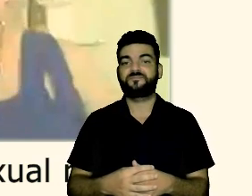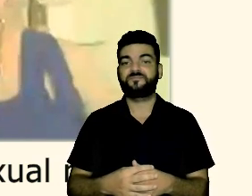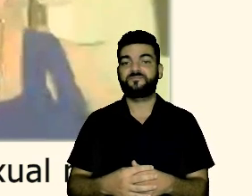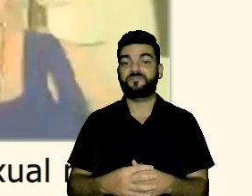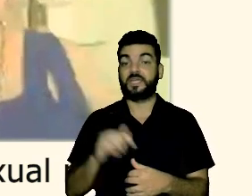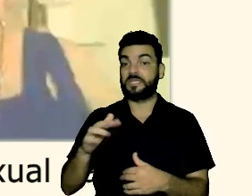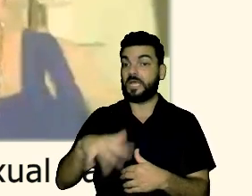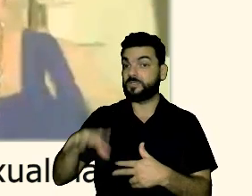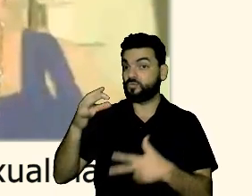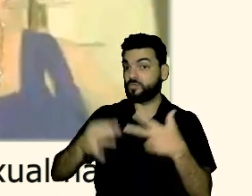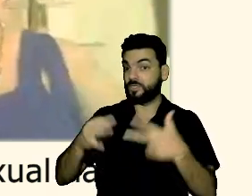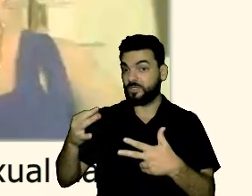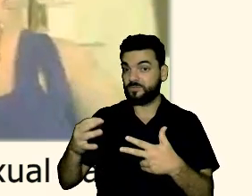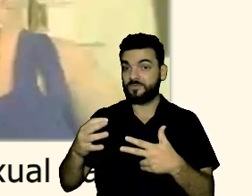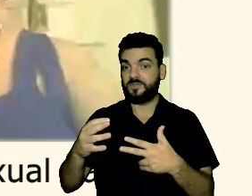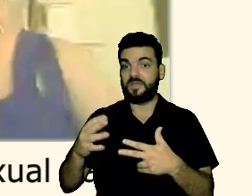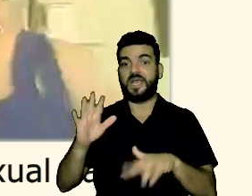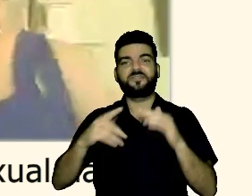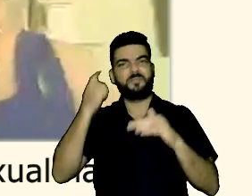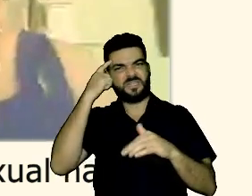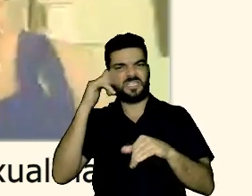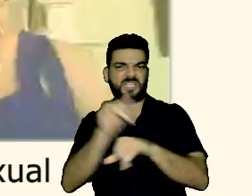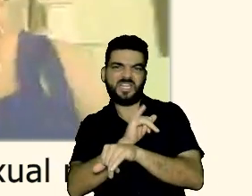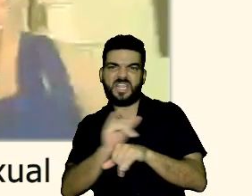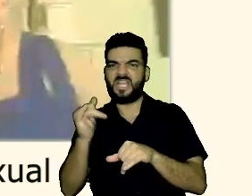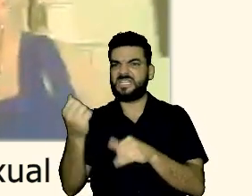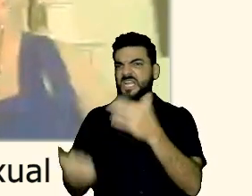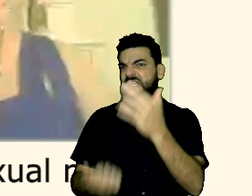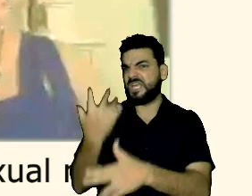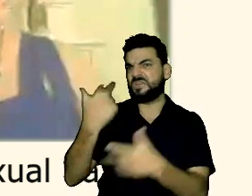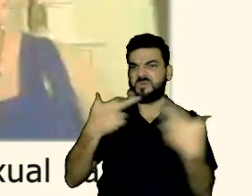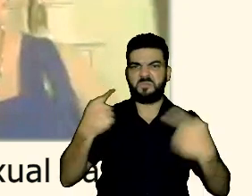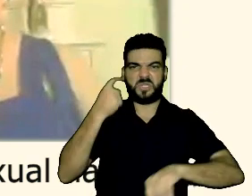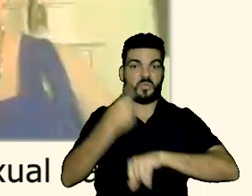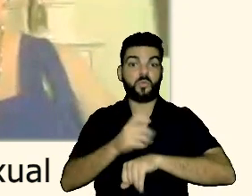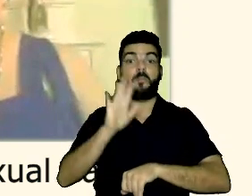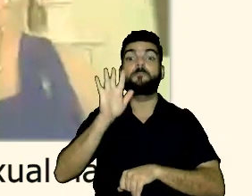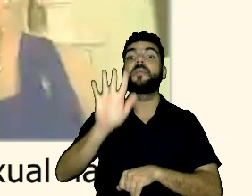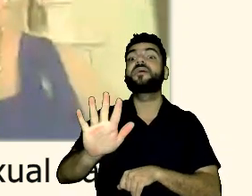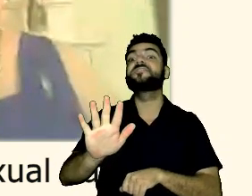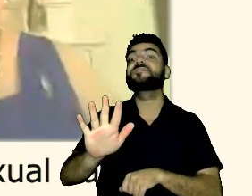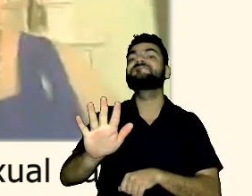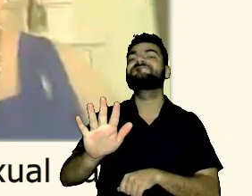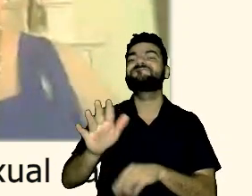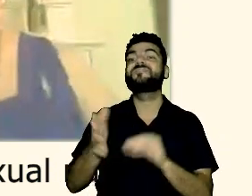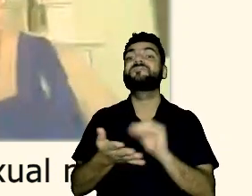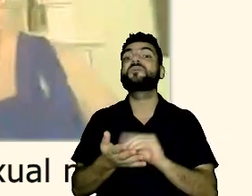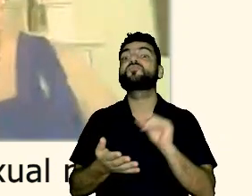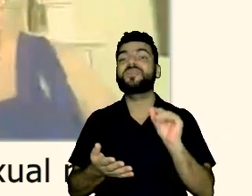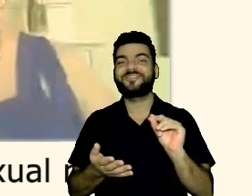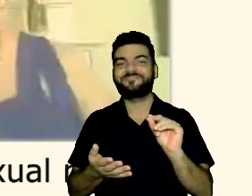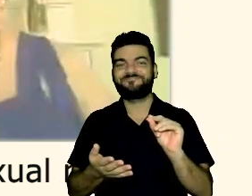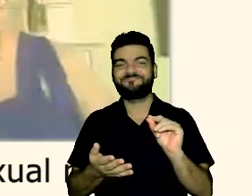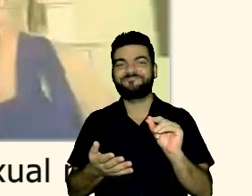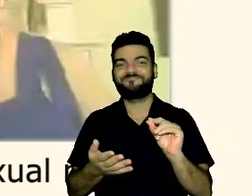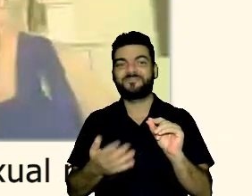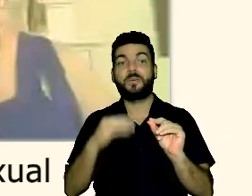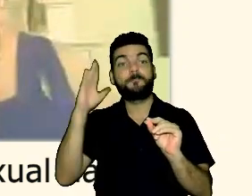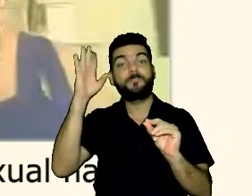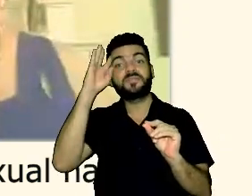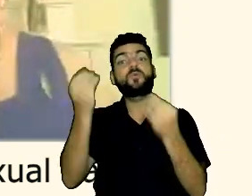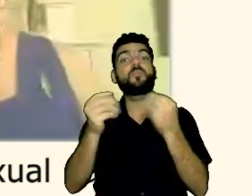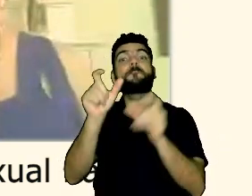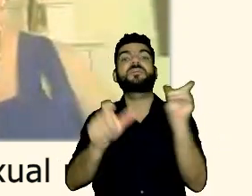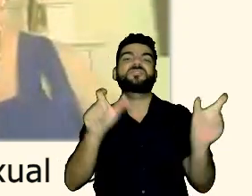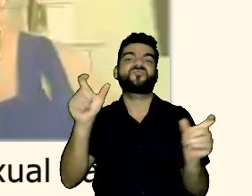muito, aqui, né, no judiciário, nós somos muito apegados à técnica e produção e etc. E às vezes nos